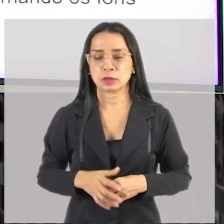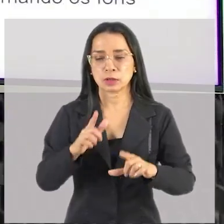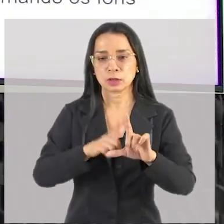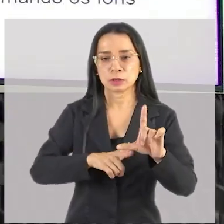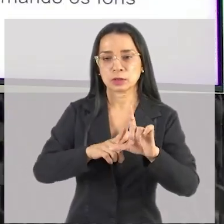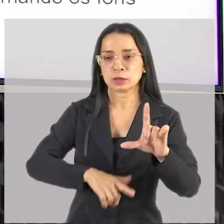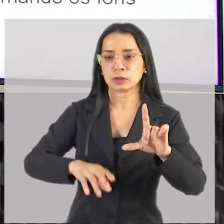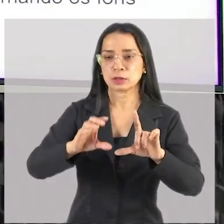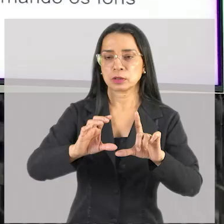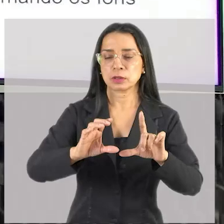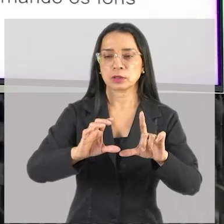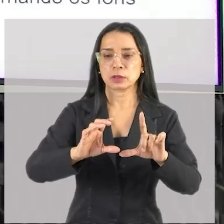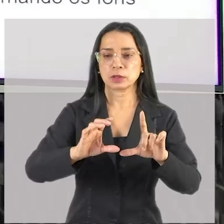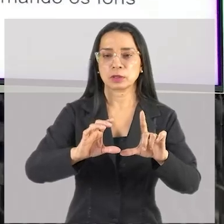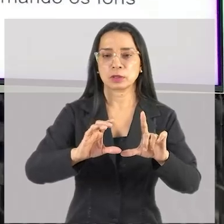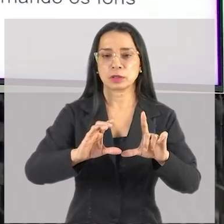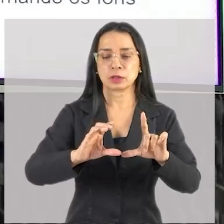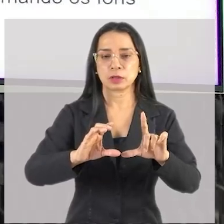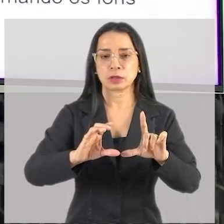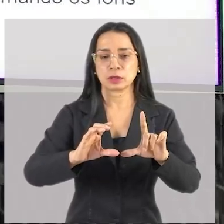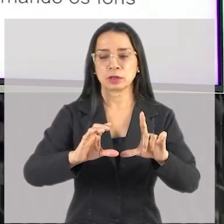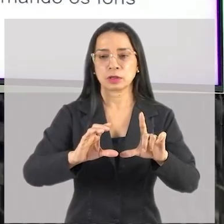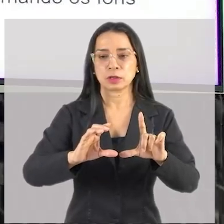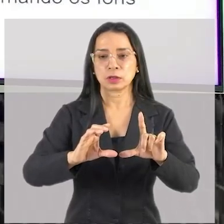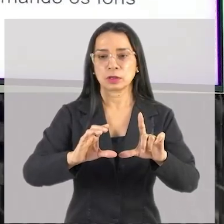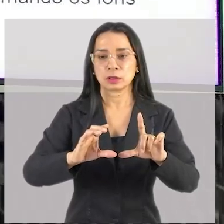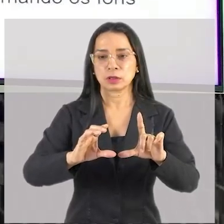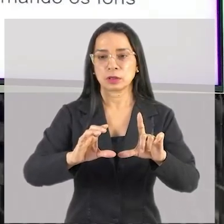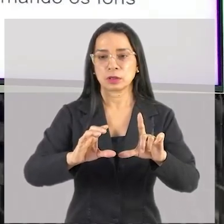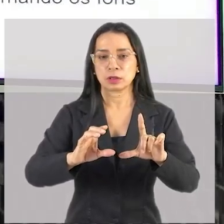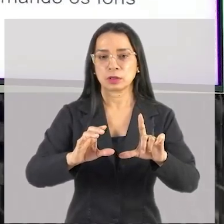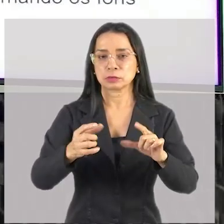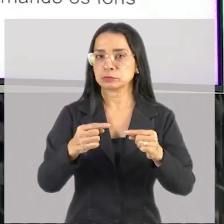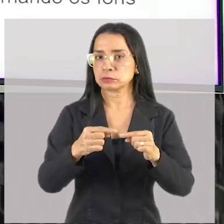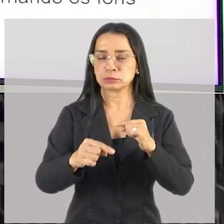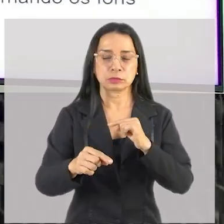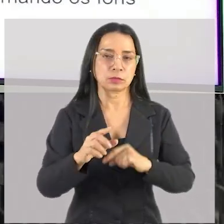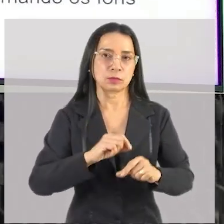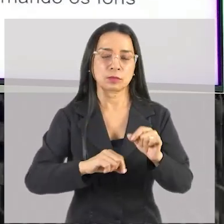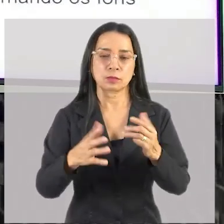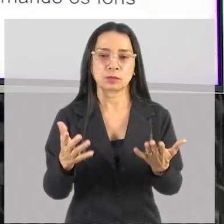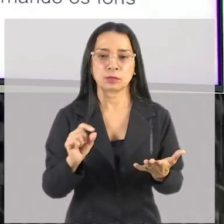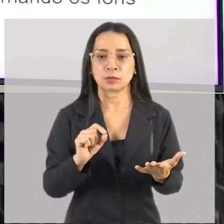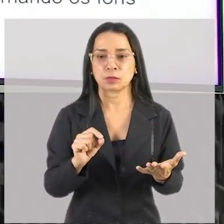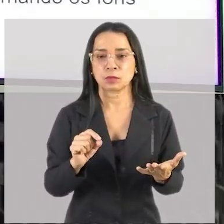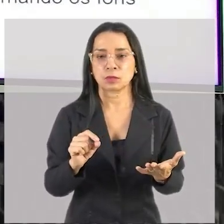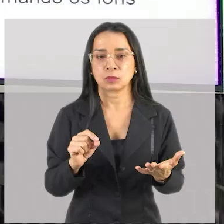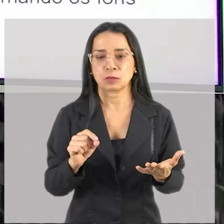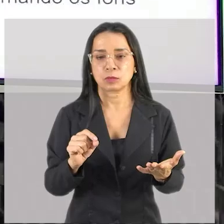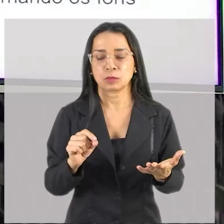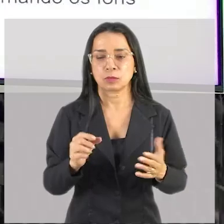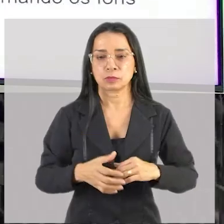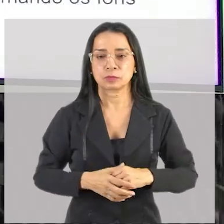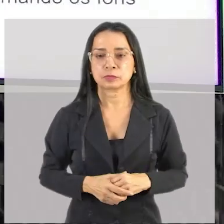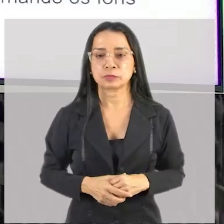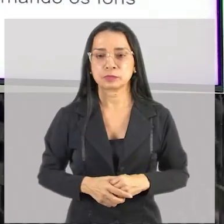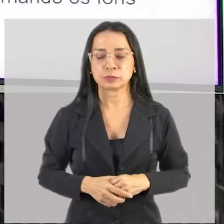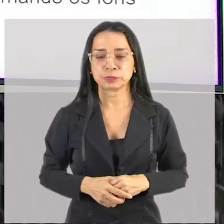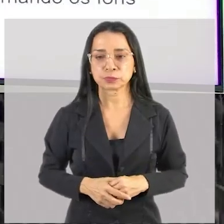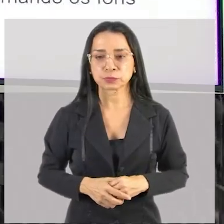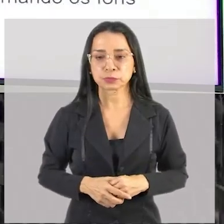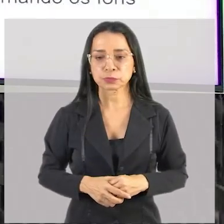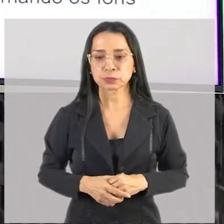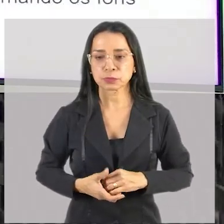Interação do íon cálcio com o íon alumínio produzindo uma liga metálica. Não tem nada a ver. Não tem nada a ver fazer uma ligação entre alumínio